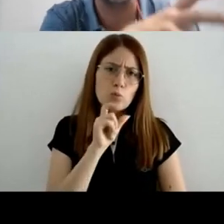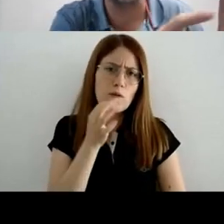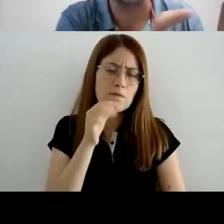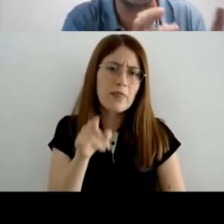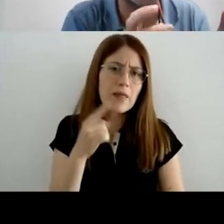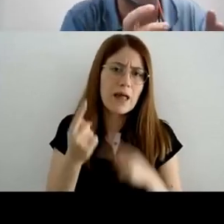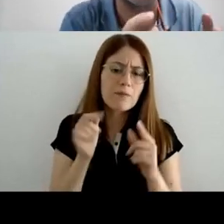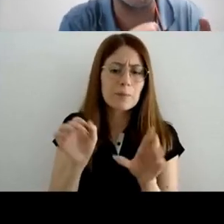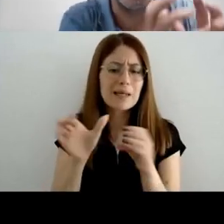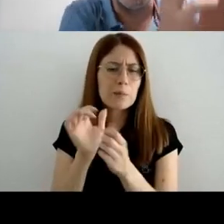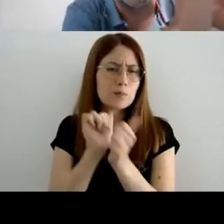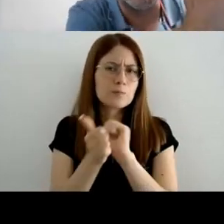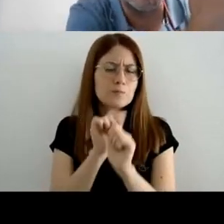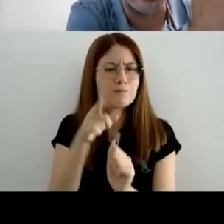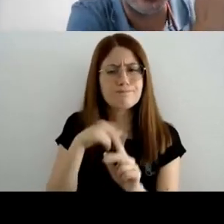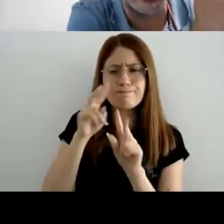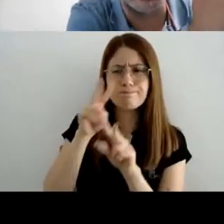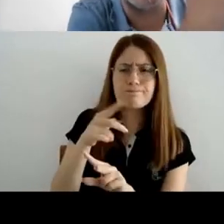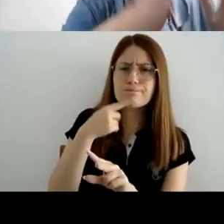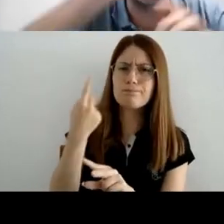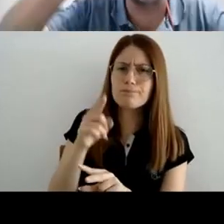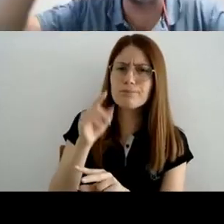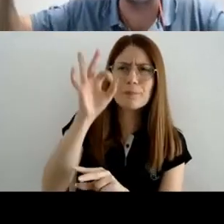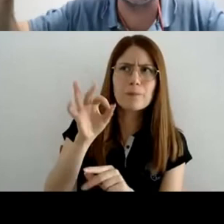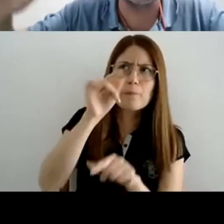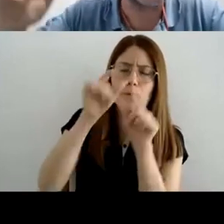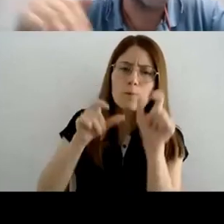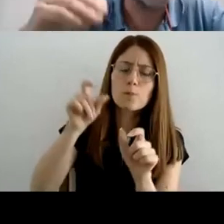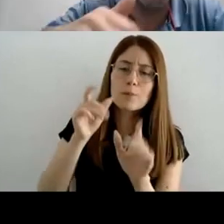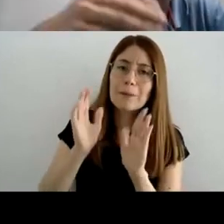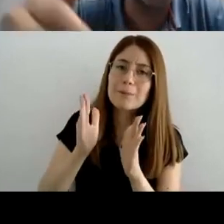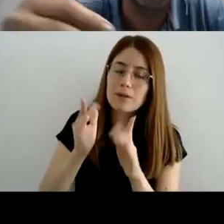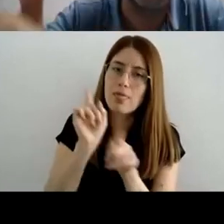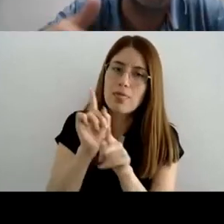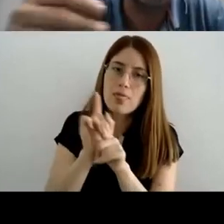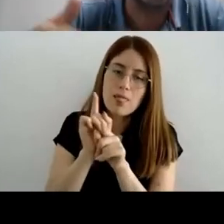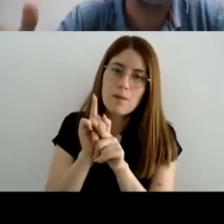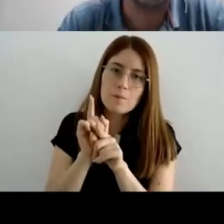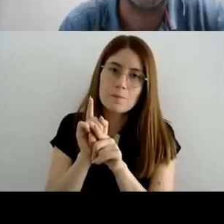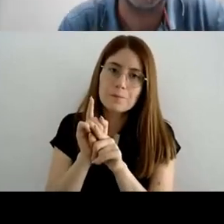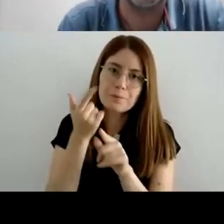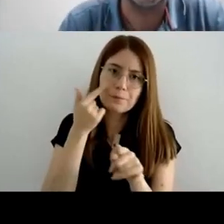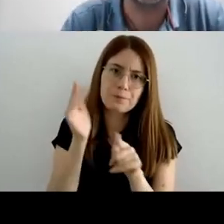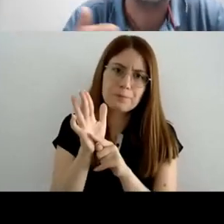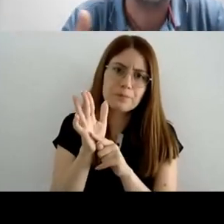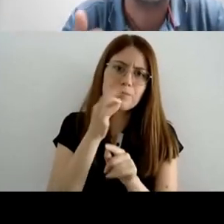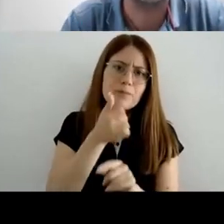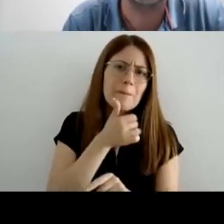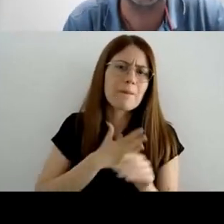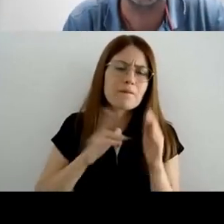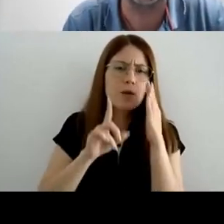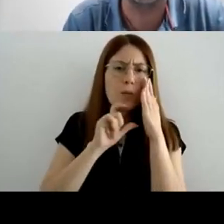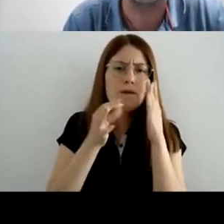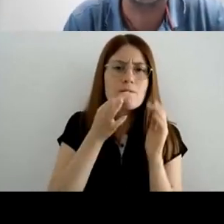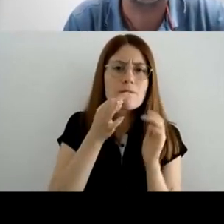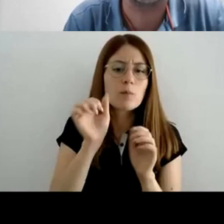equipas desportivas nós olhamos e dizemos assim, há uma percentagem de pessoas que têm que se manter. Podemos pegar, até para não estar a falar no Benfica, podemos pegar, por exemplo,